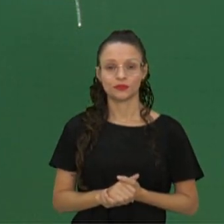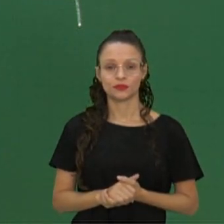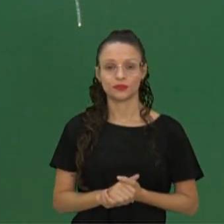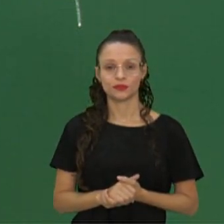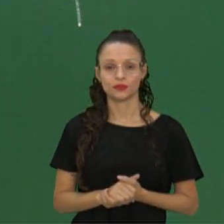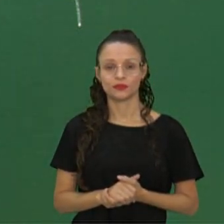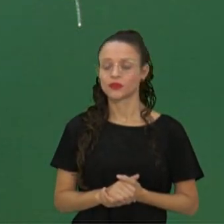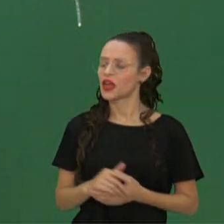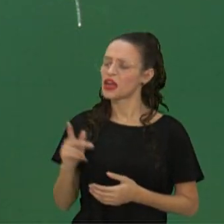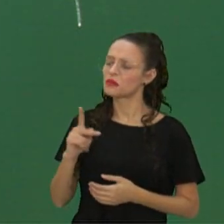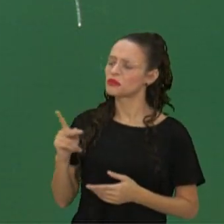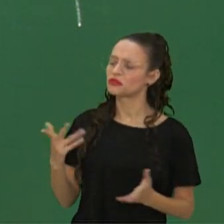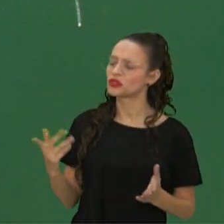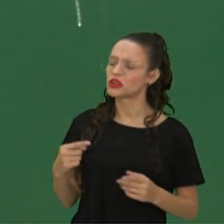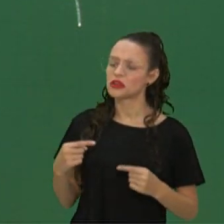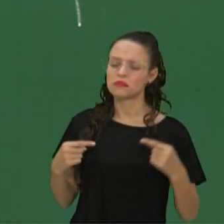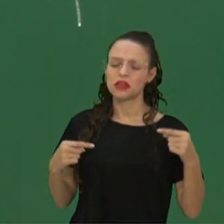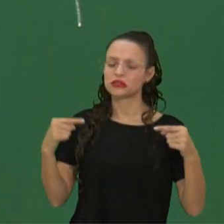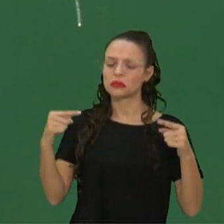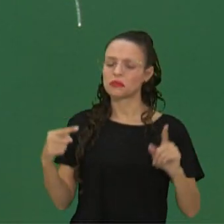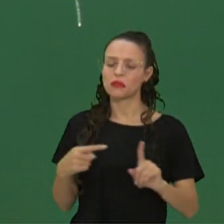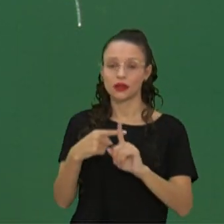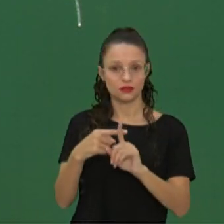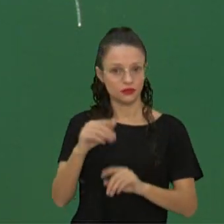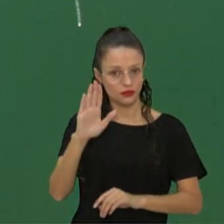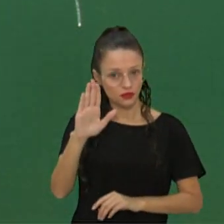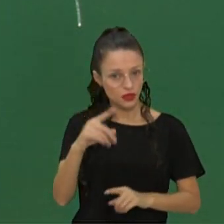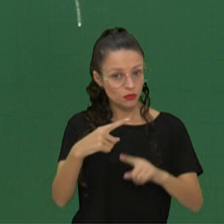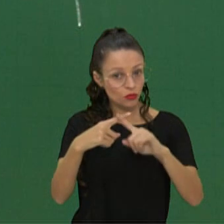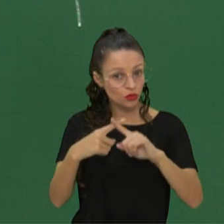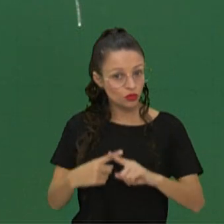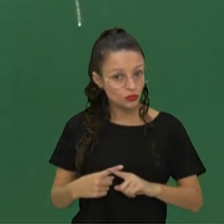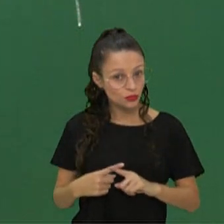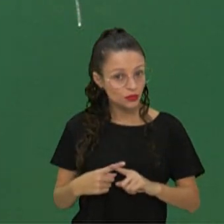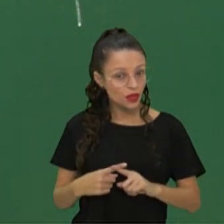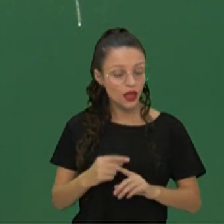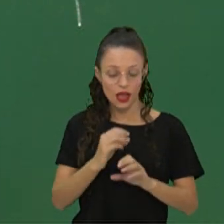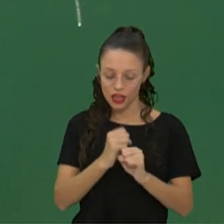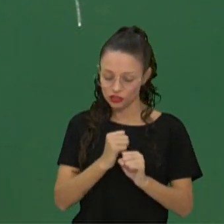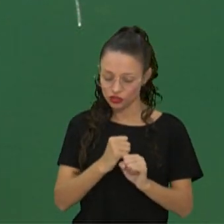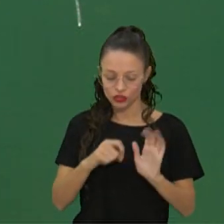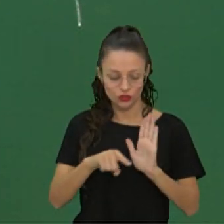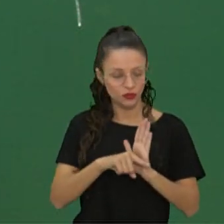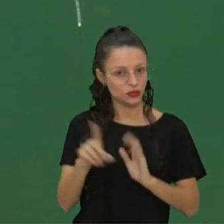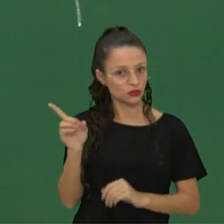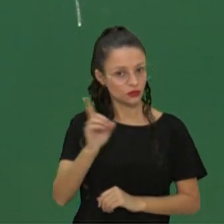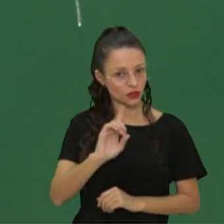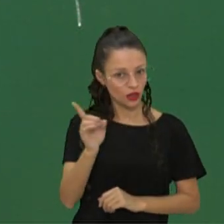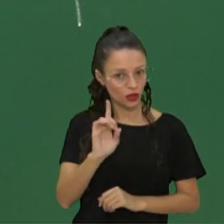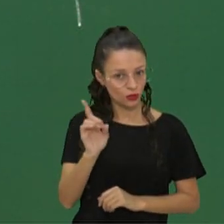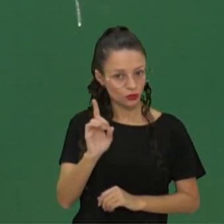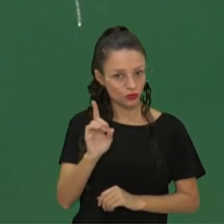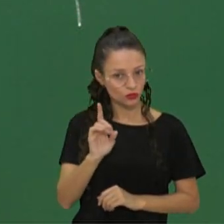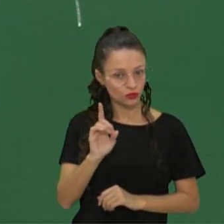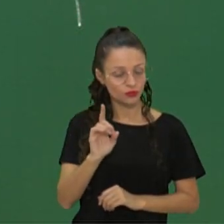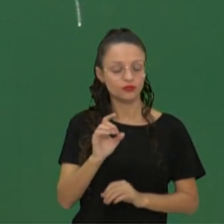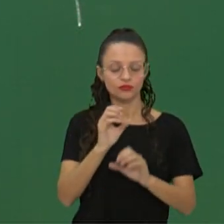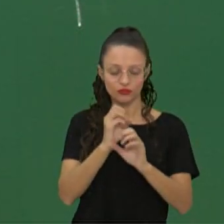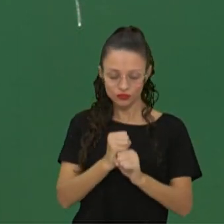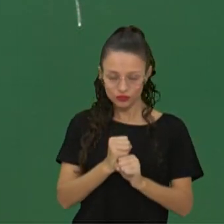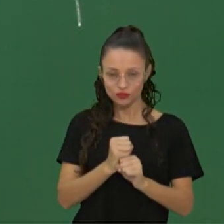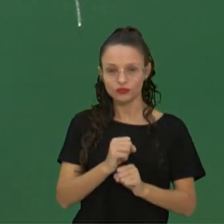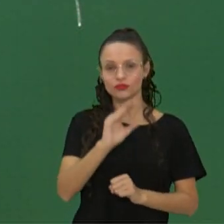quadrado. Ah, professor, mas menos com menos é mais. Na multiplicação, na adição e na subtração, não. Você soma e repete o sinal,